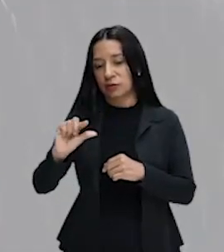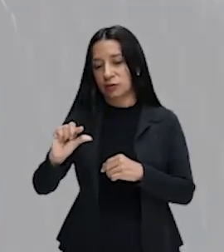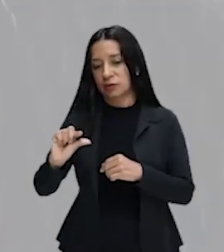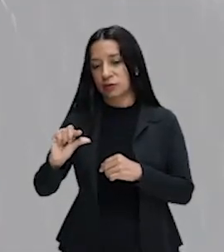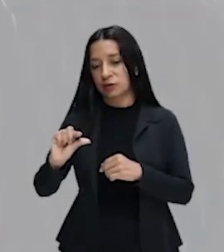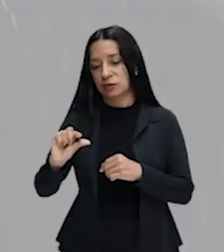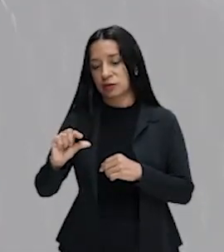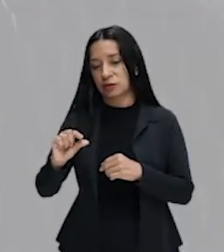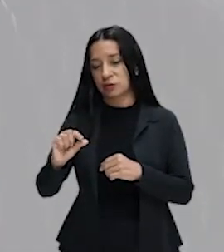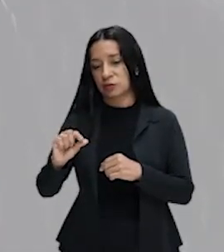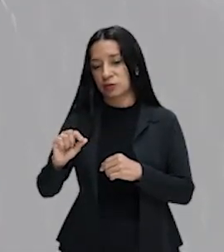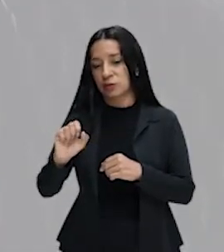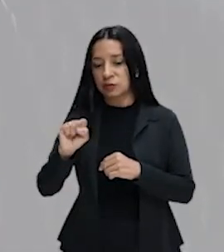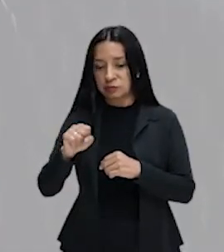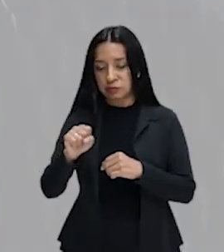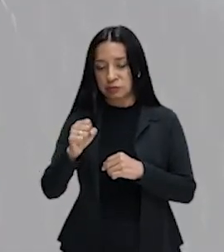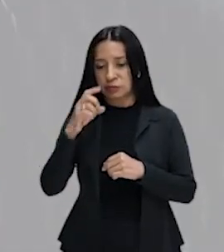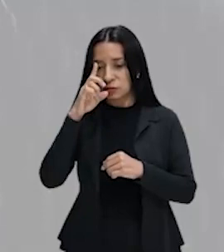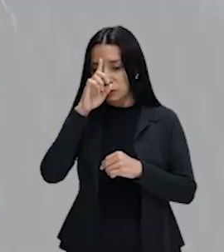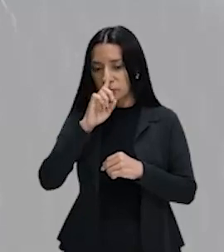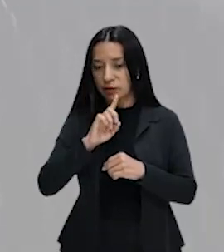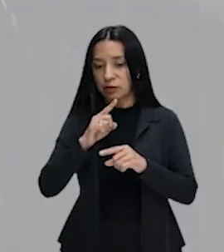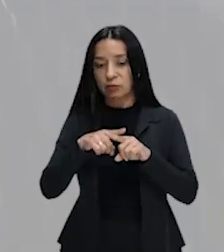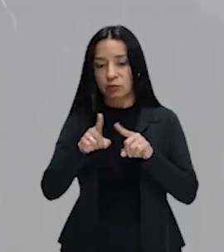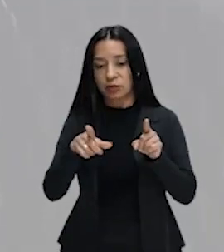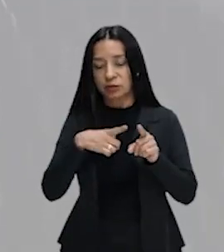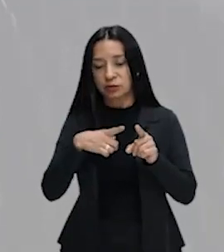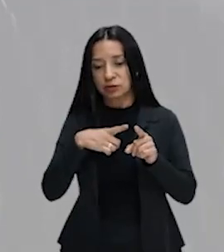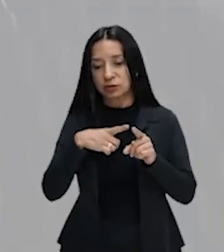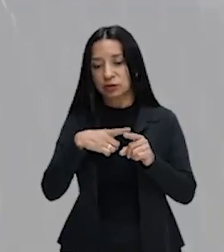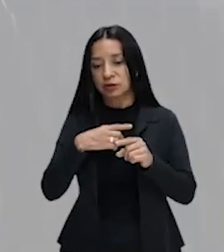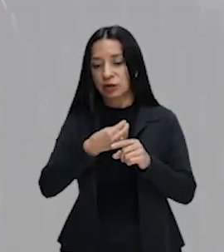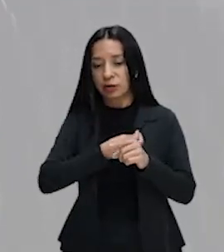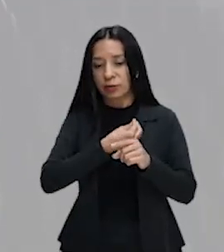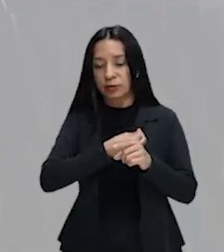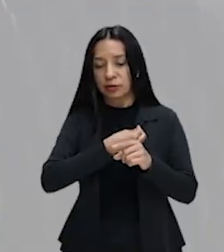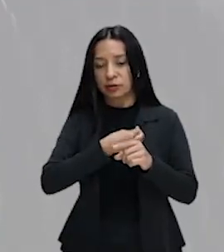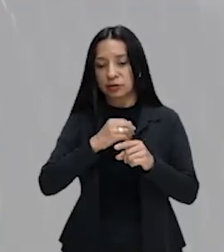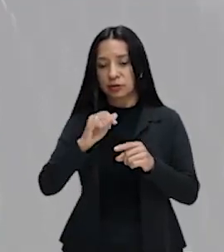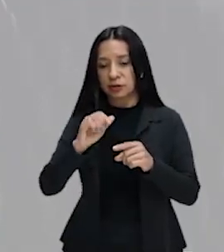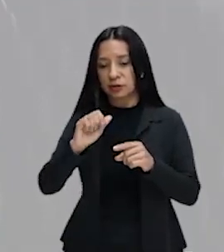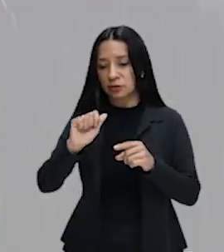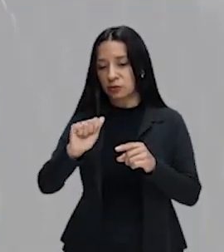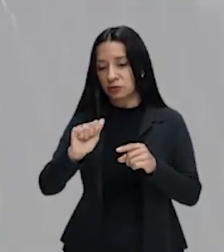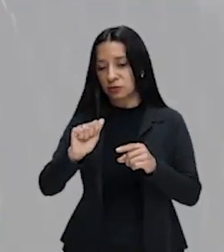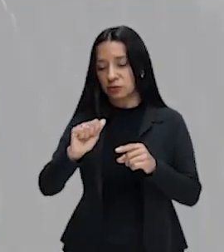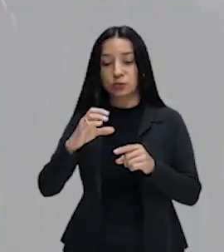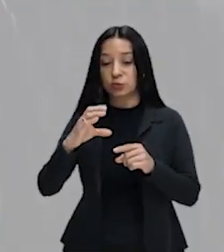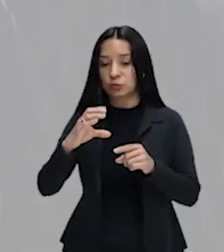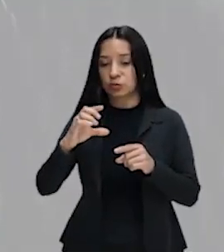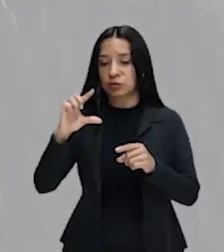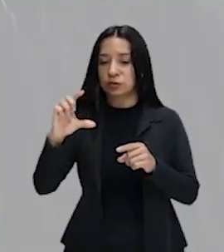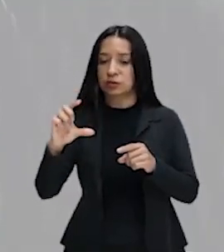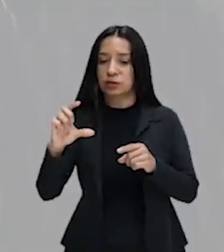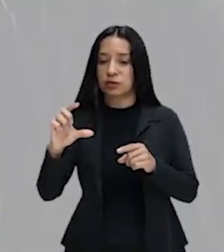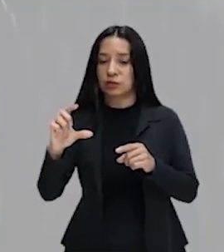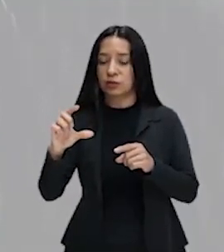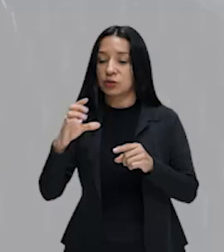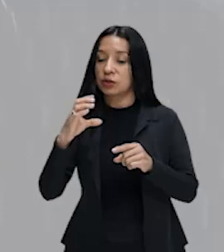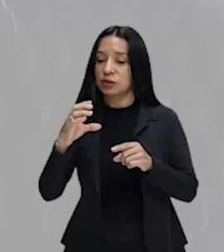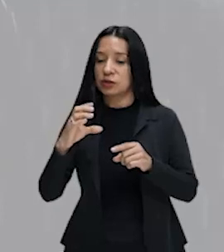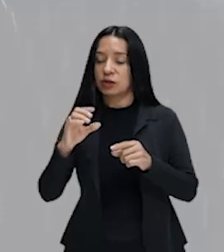mas tem a presença do gene cesão, do alelo cesão. Novamente, o cesão faz com que o indivíduo seja sem